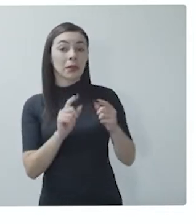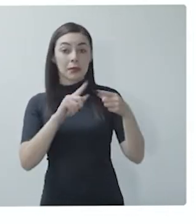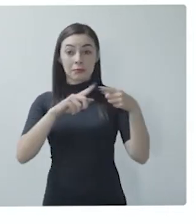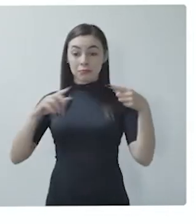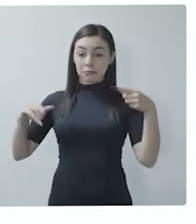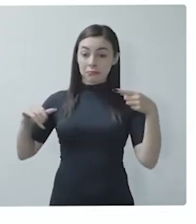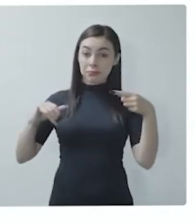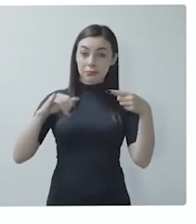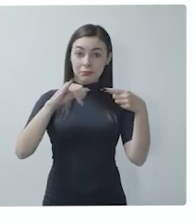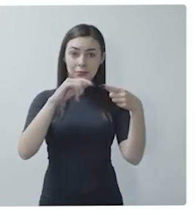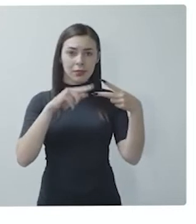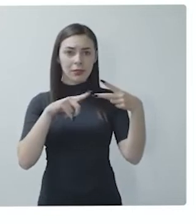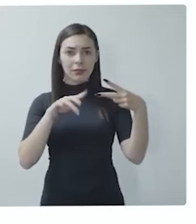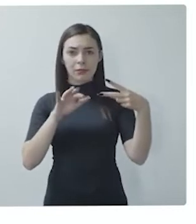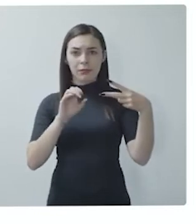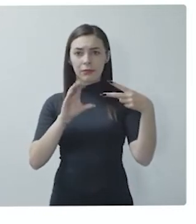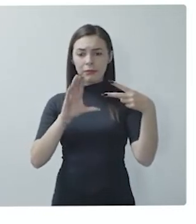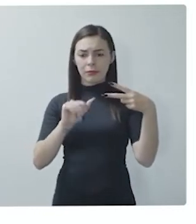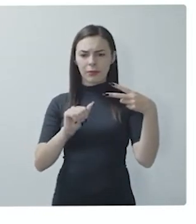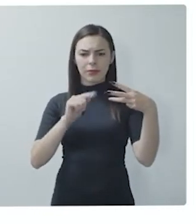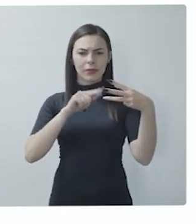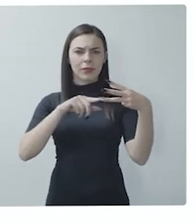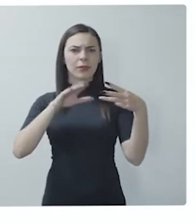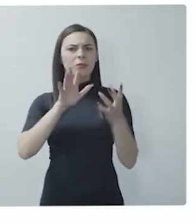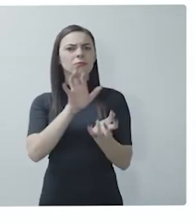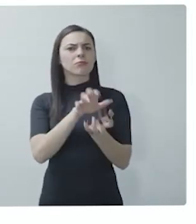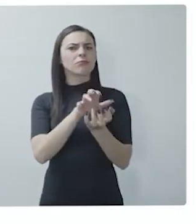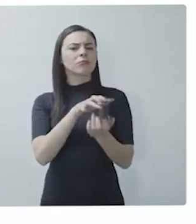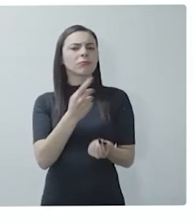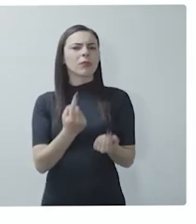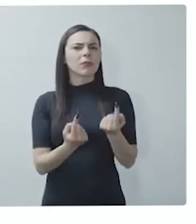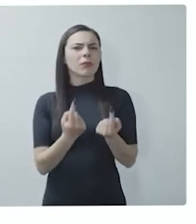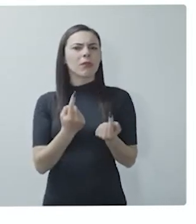avião, foca ou jacaré?